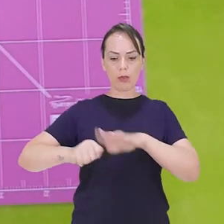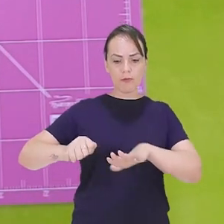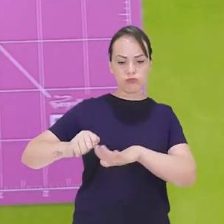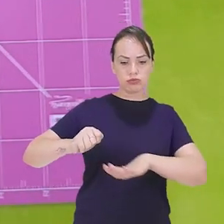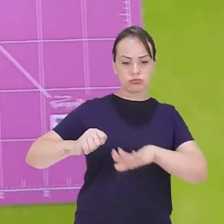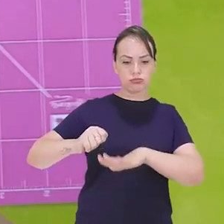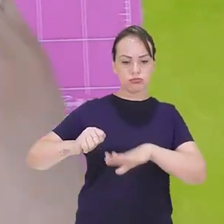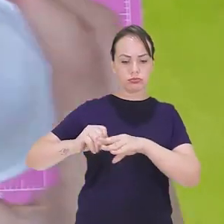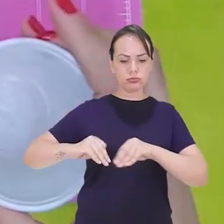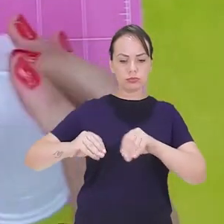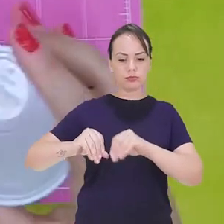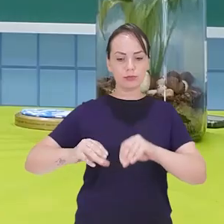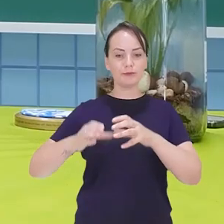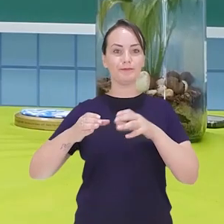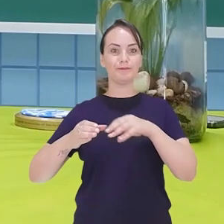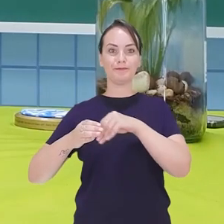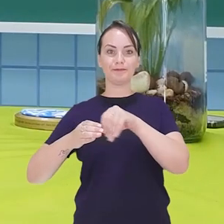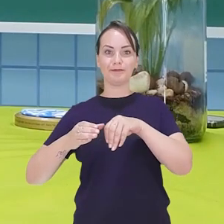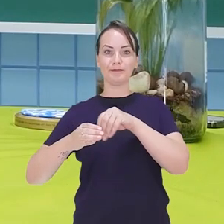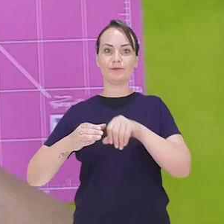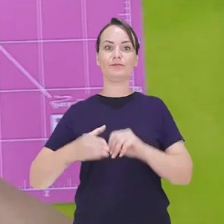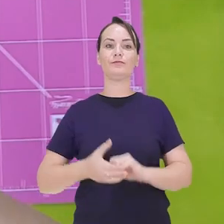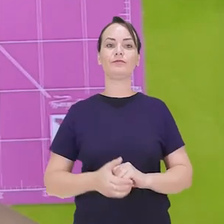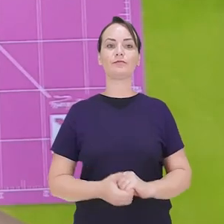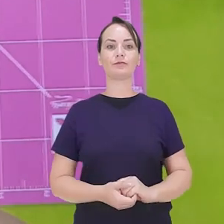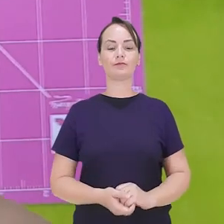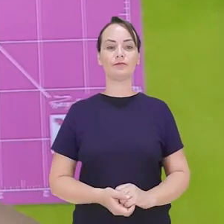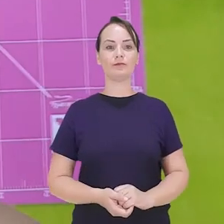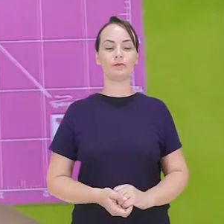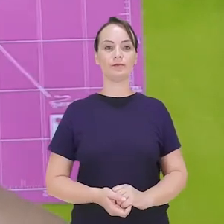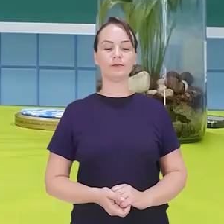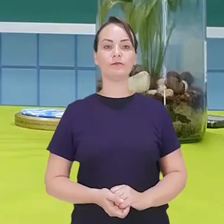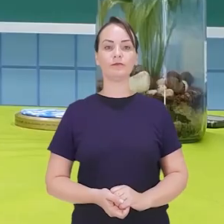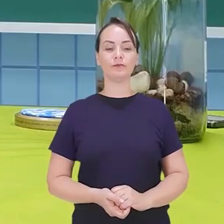Espalhe a areia de forma que preencha toda a superfície do fundo.